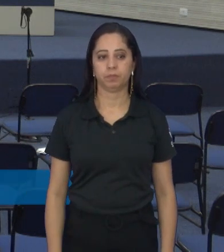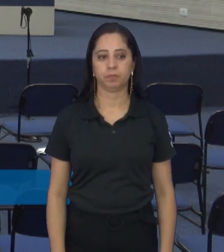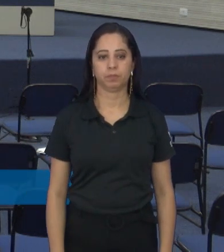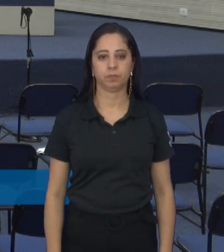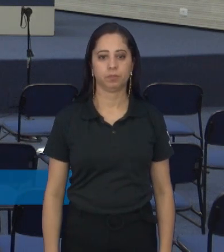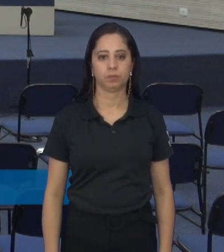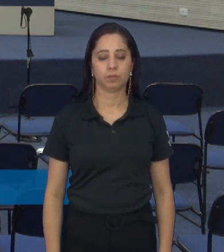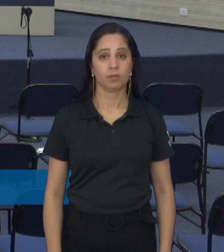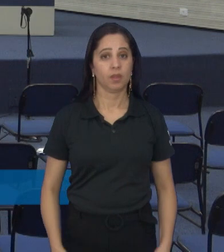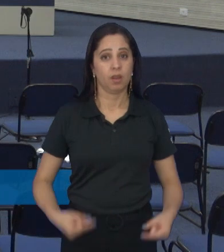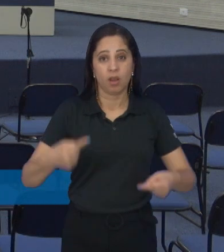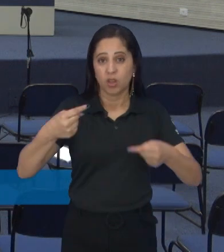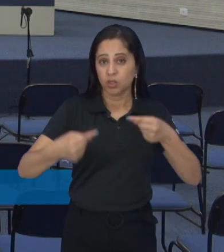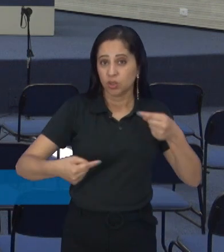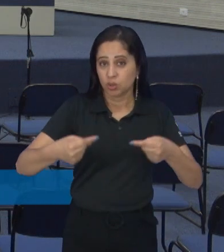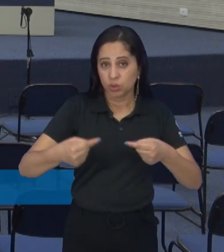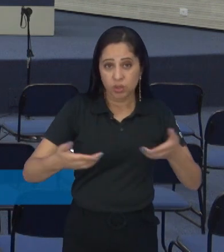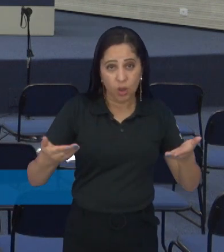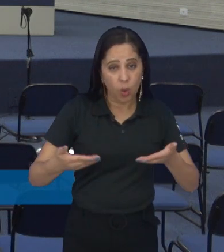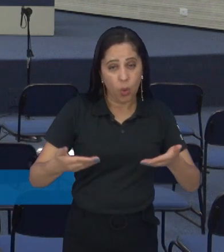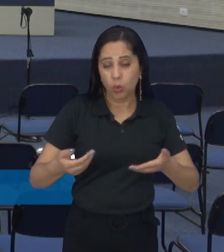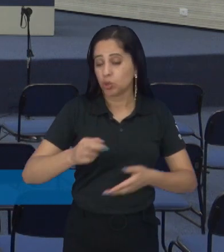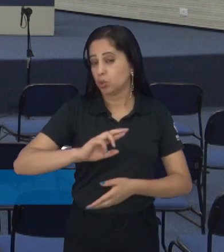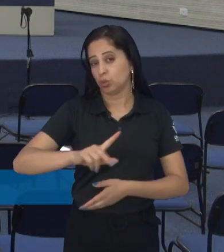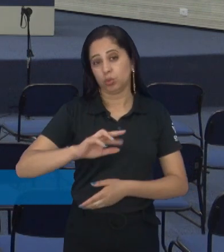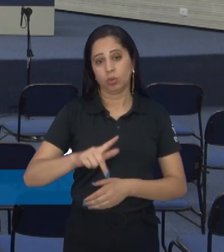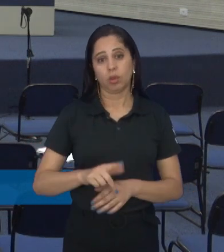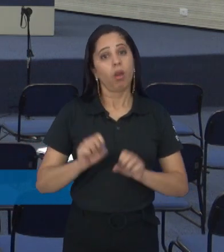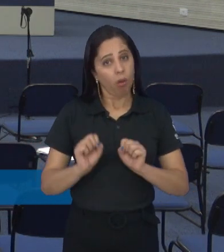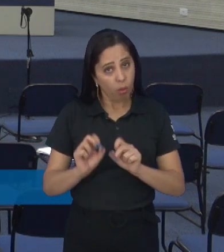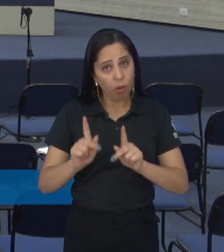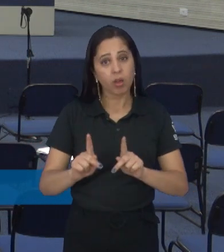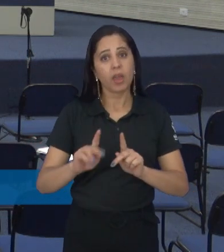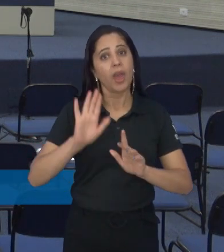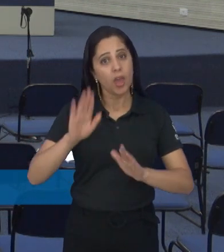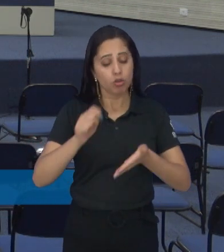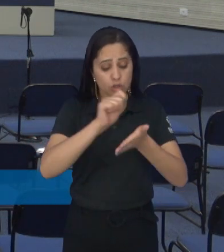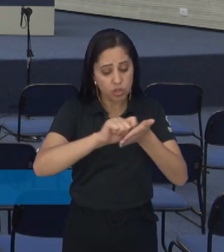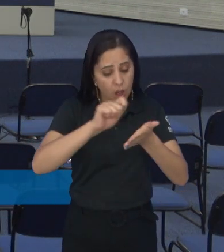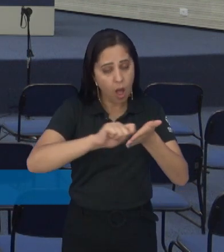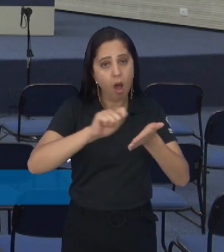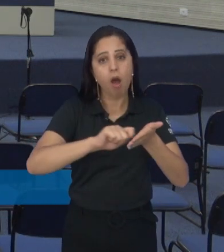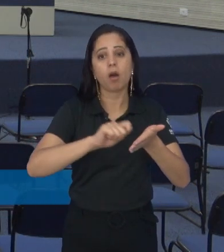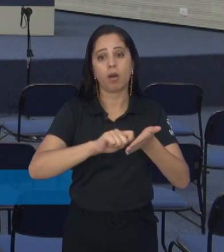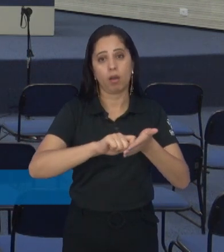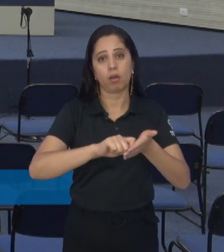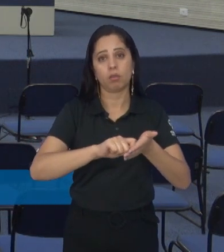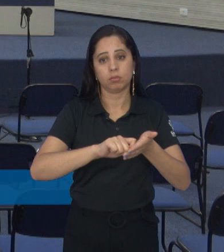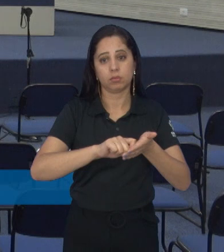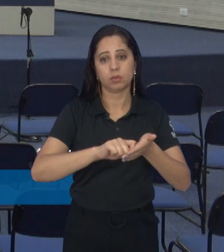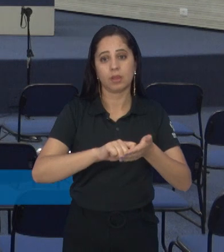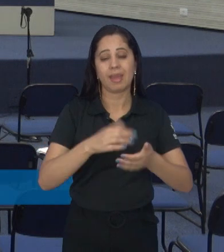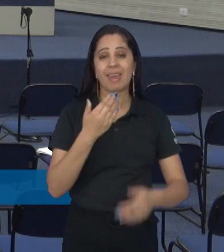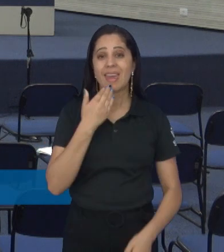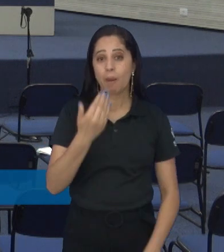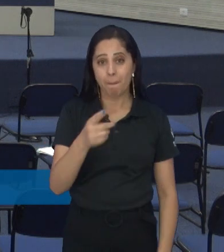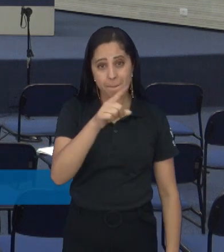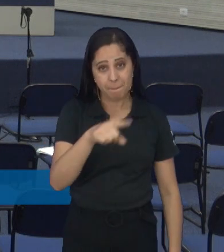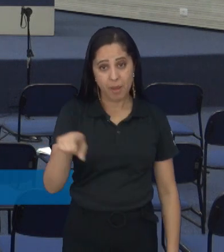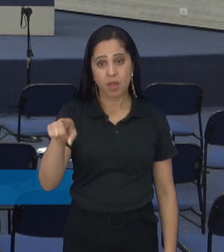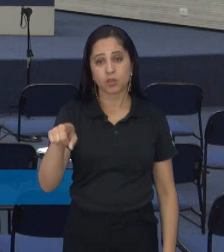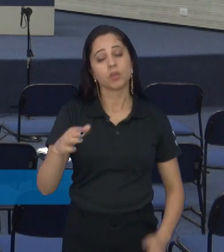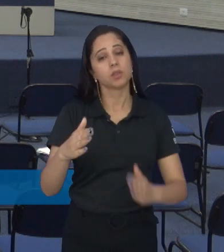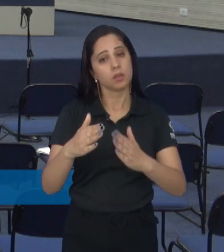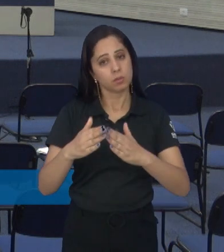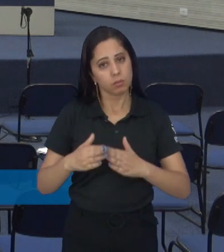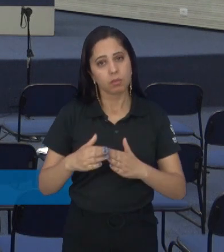não é a discussão da audiência pública Mas tudo bem tudo bem tá registrado está registrado possam